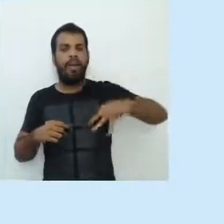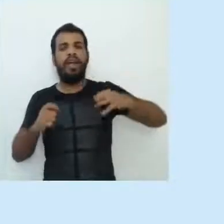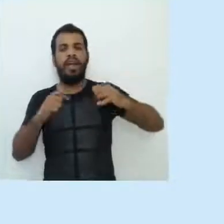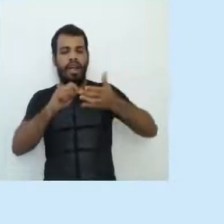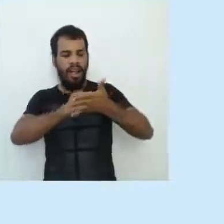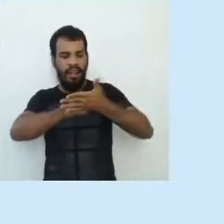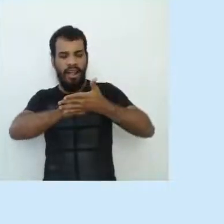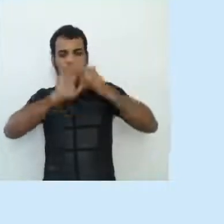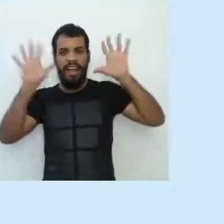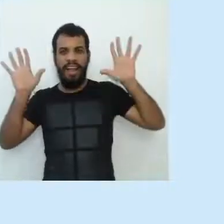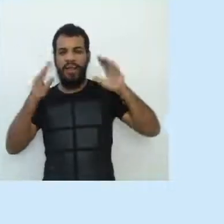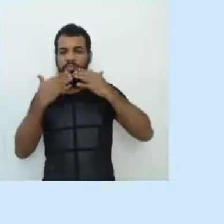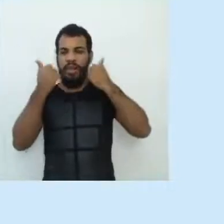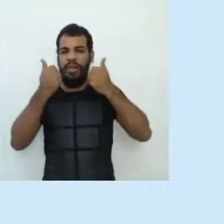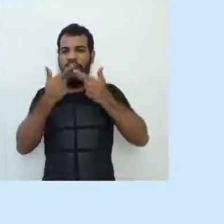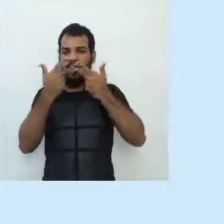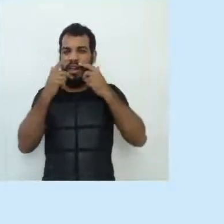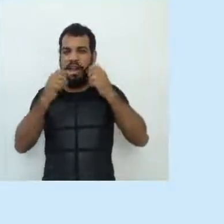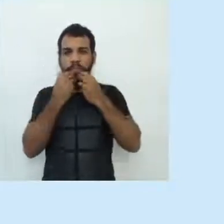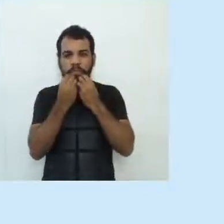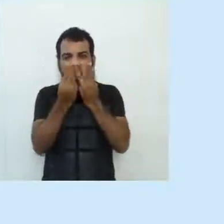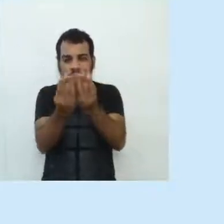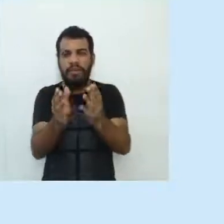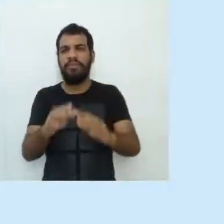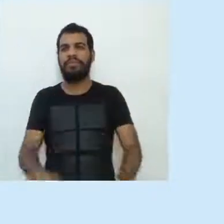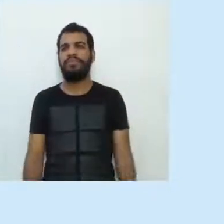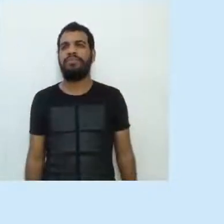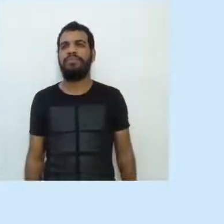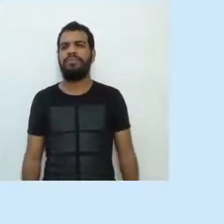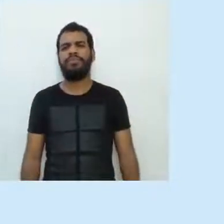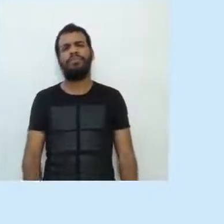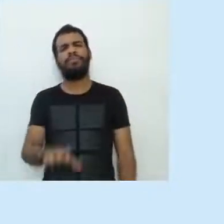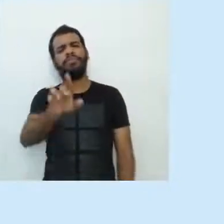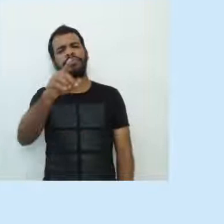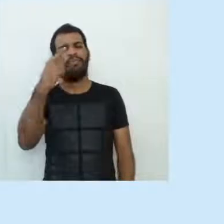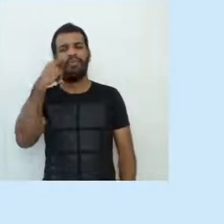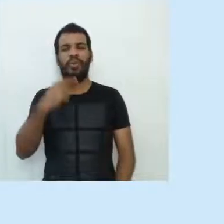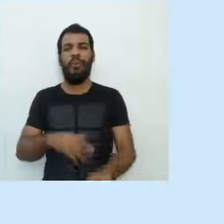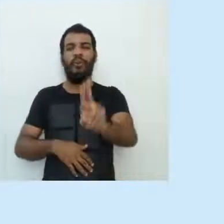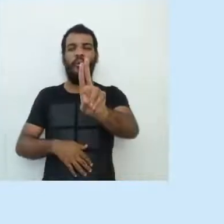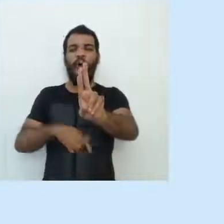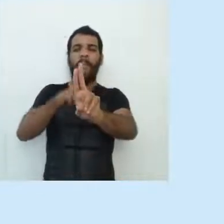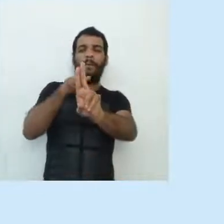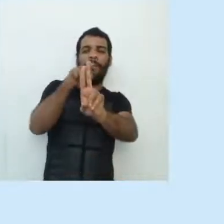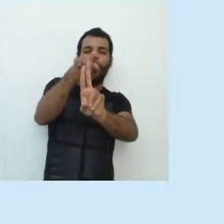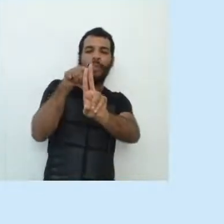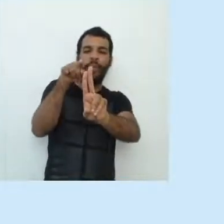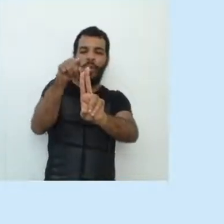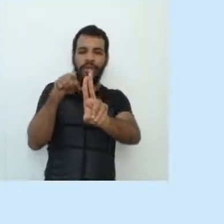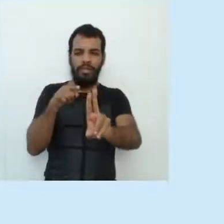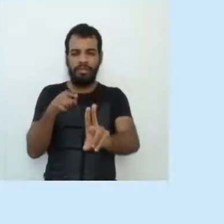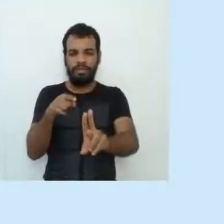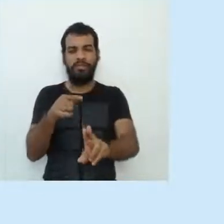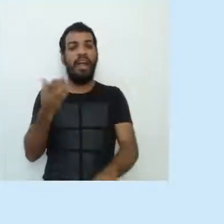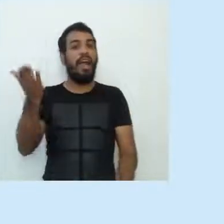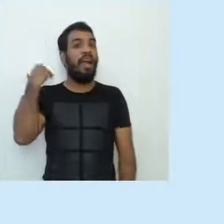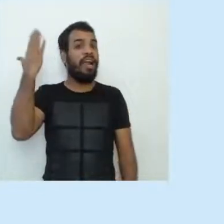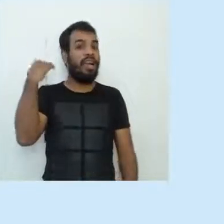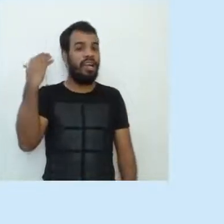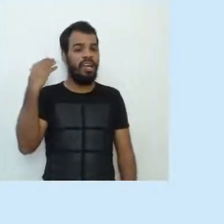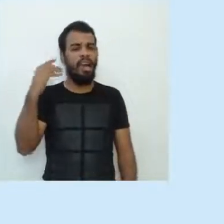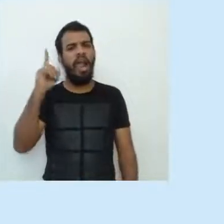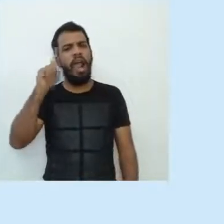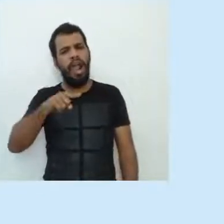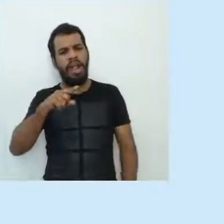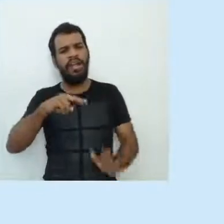português falado. Então vamos lá, o trema, que eram aqueles dois pontinhos em cima do U, que davam a sonoridade diferente